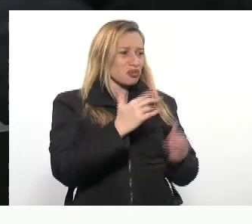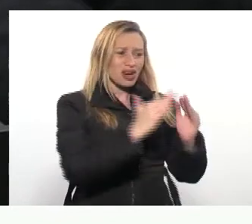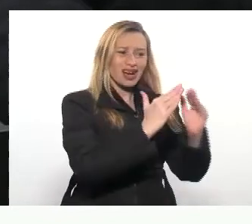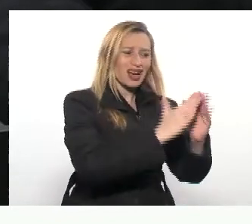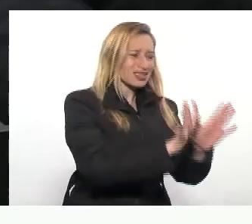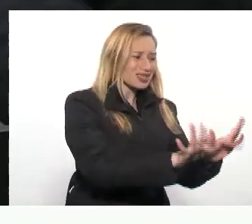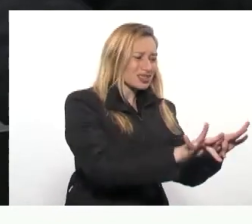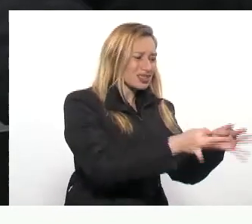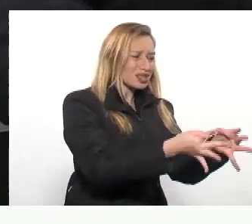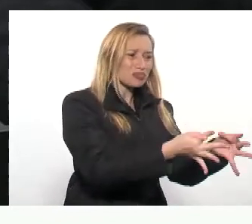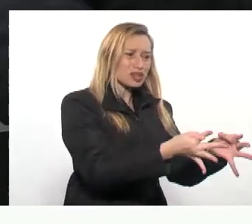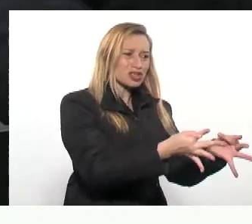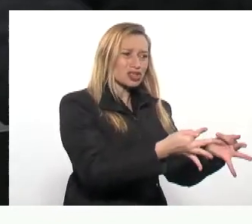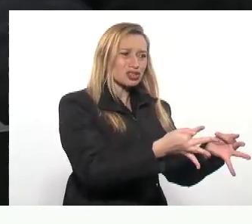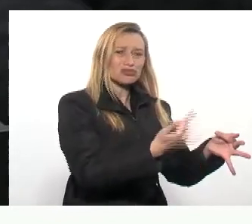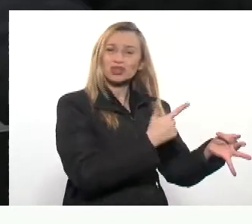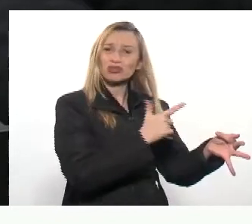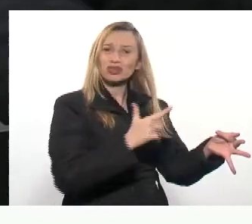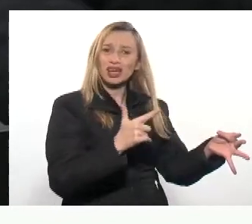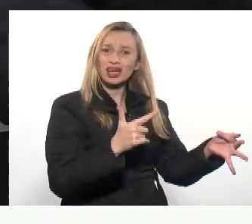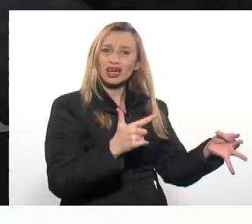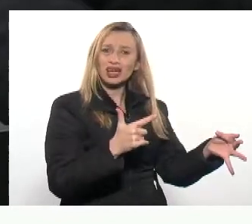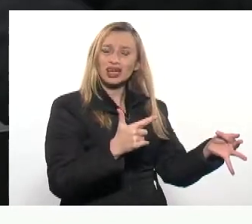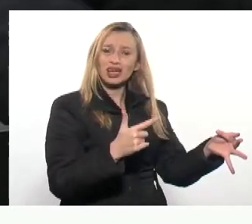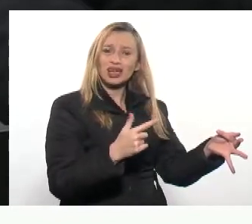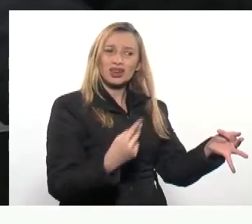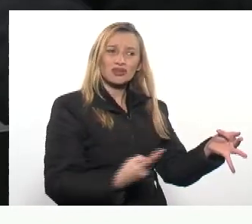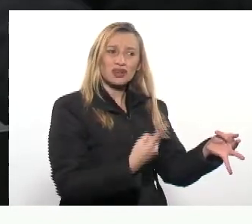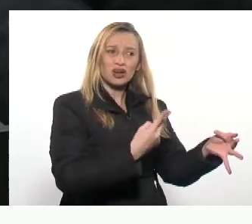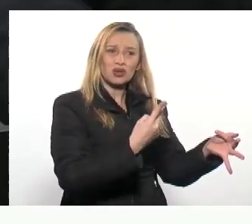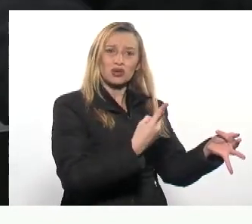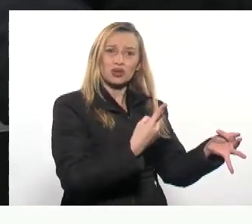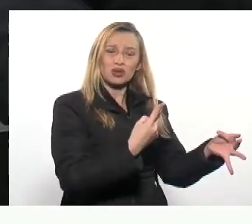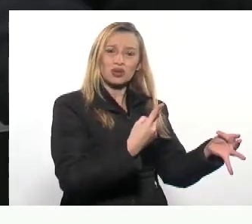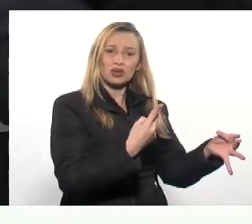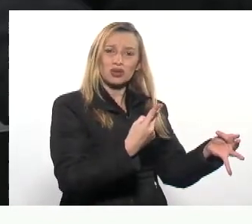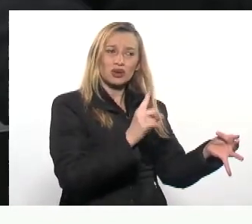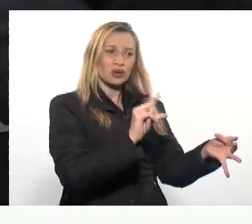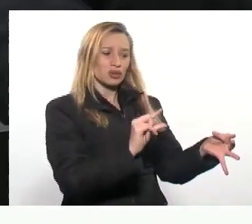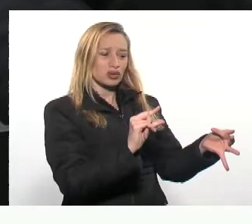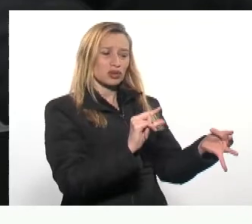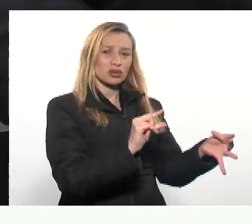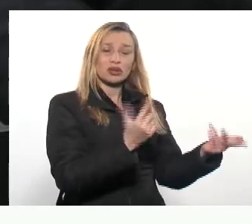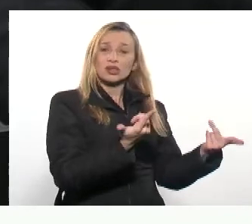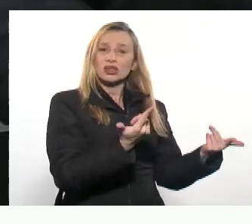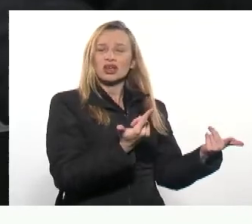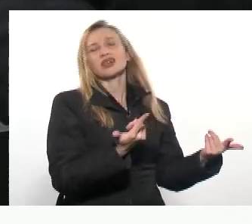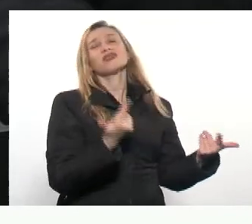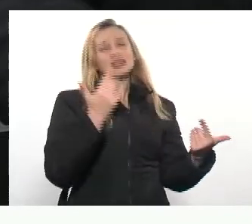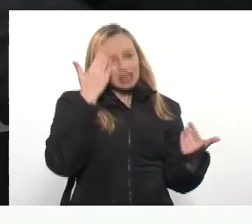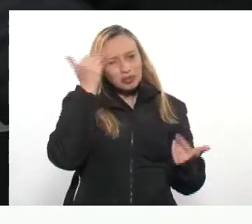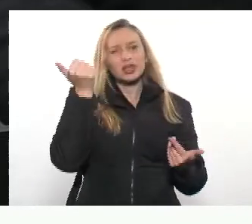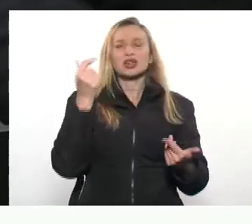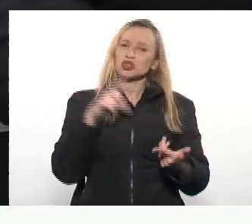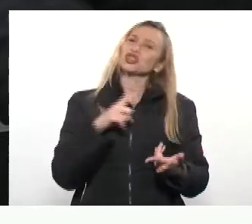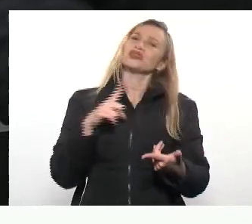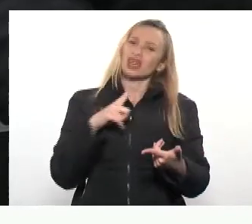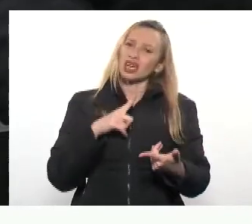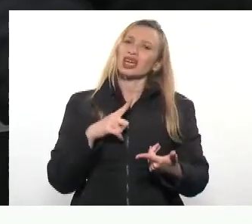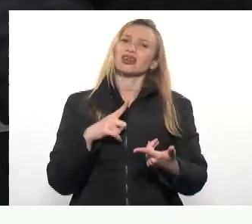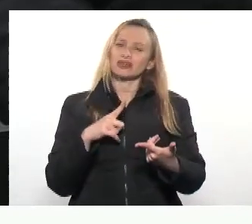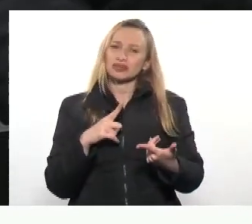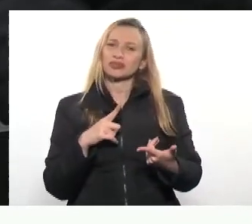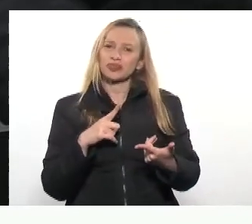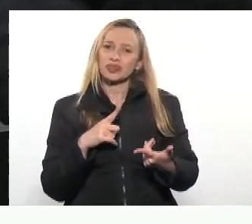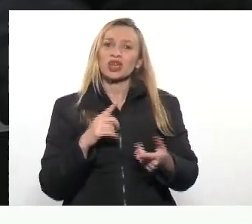não tem tarifa social. Você vai num prédio maior, exatamente, tem tarifa social. Isso aí existe, a gente sabe que existe, tá? A gente não está escondendo, a gente sabe que